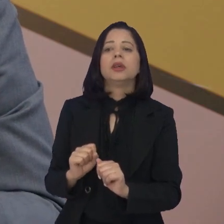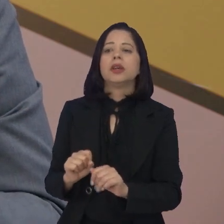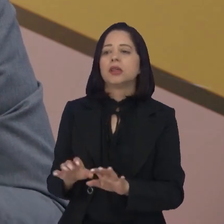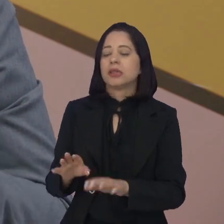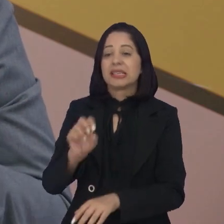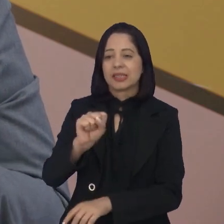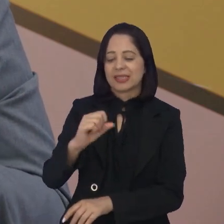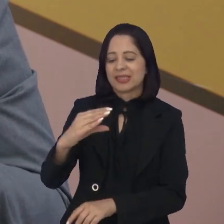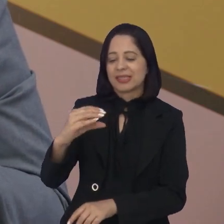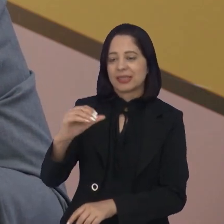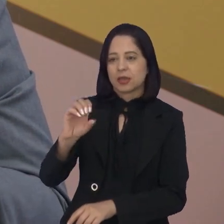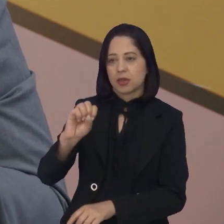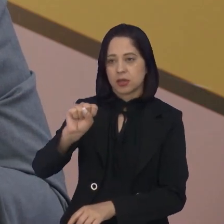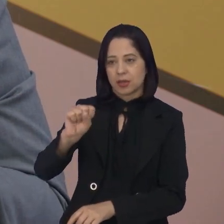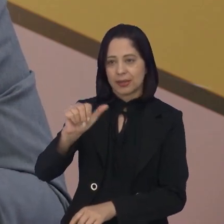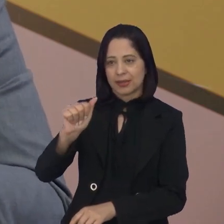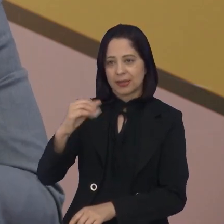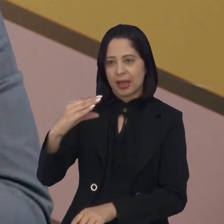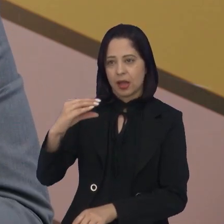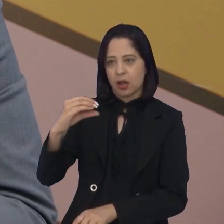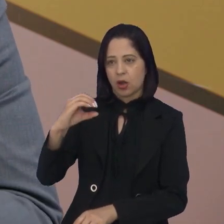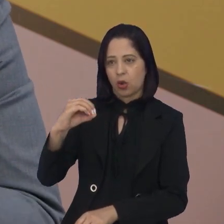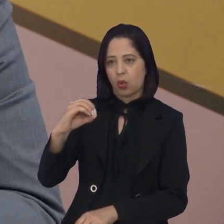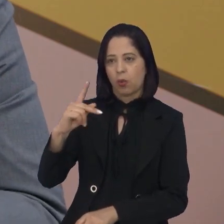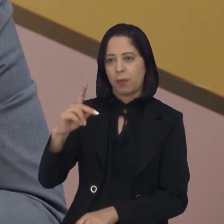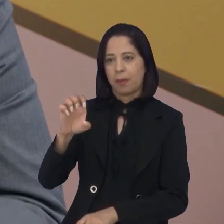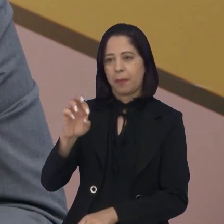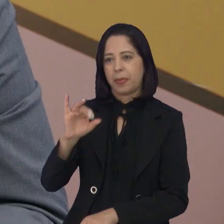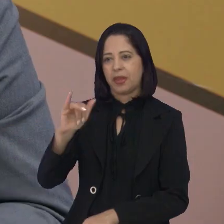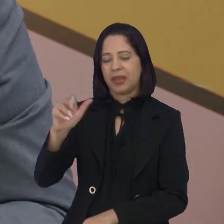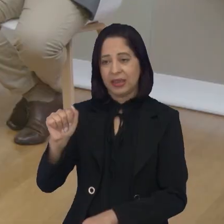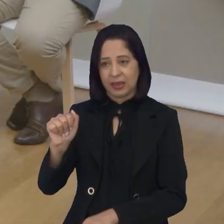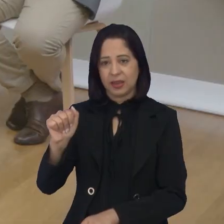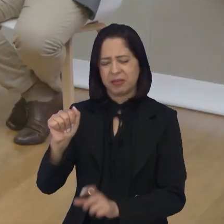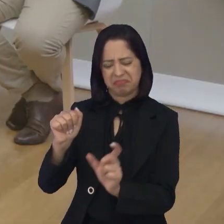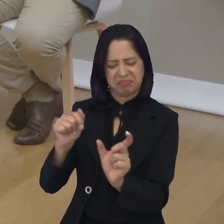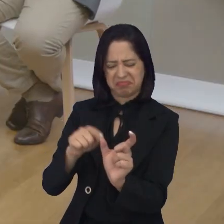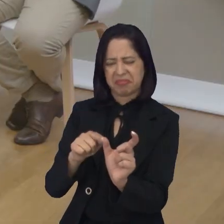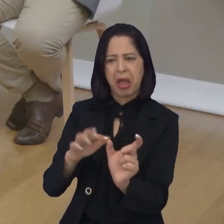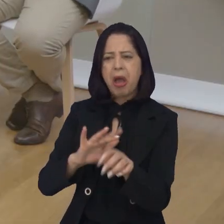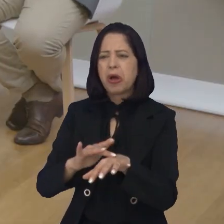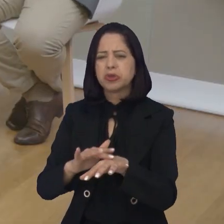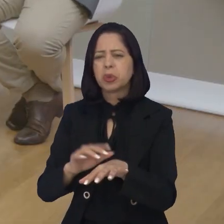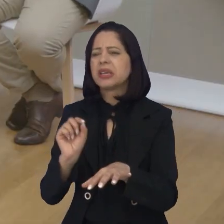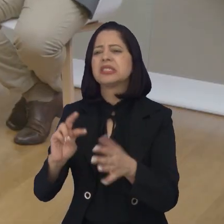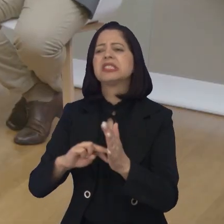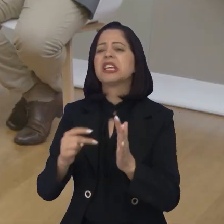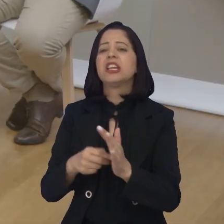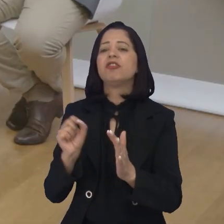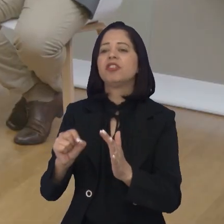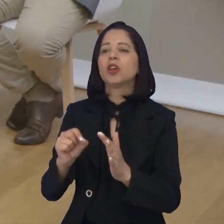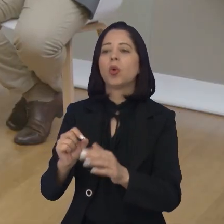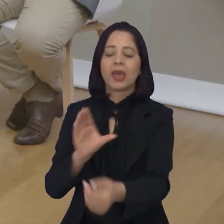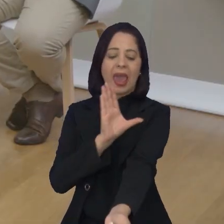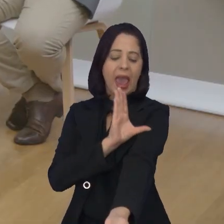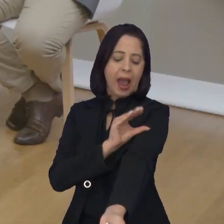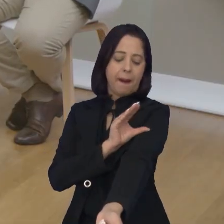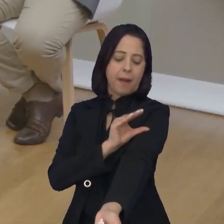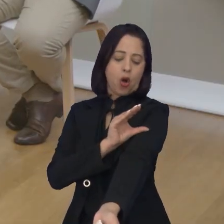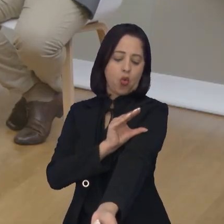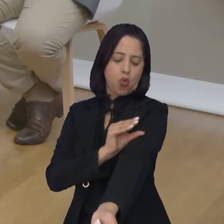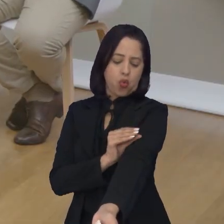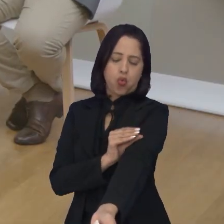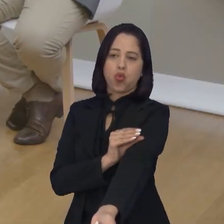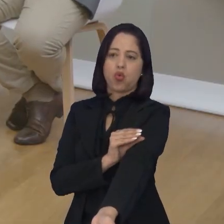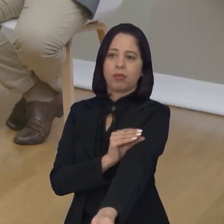quem não sabe, que é um termo diferente, muita gente até não sabe, né? É a diminuição da força muscular e da